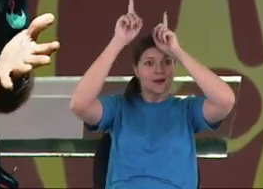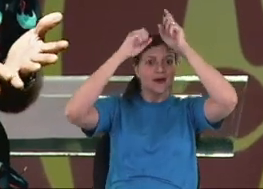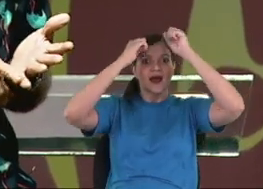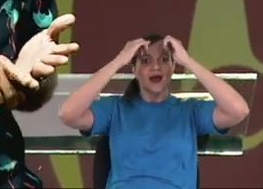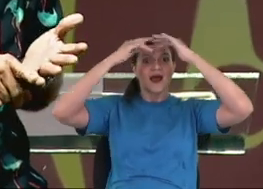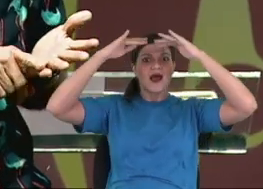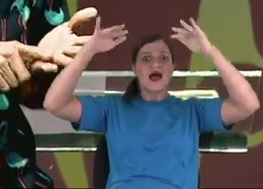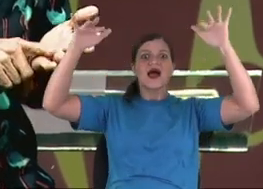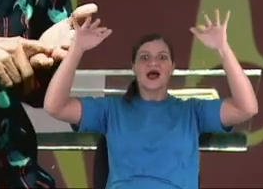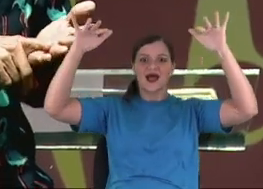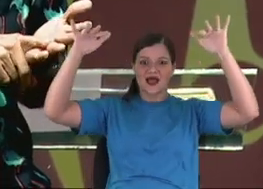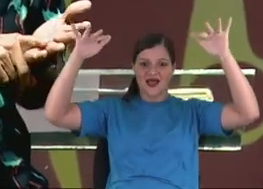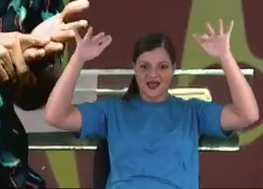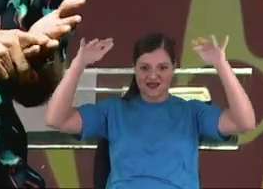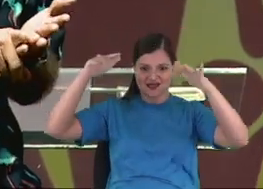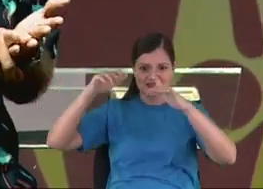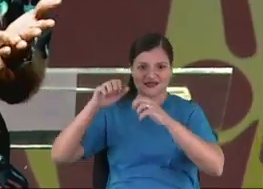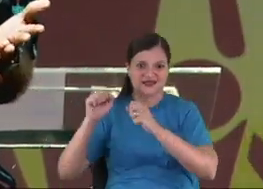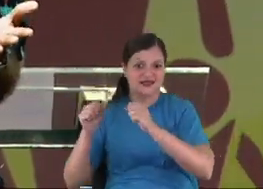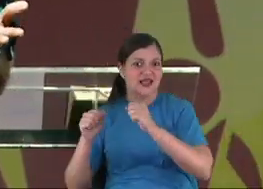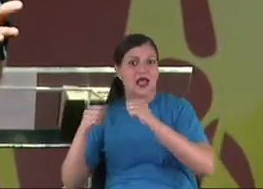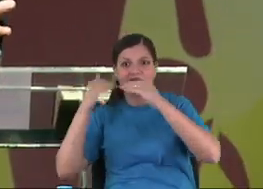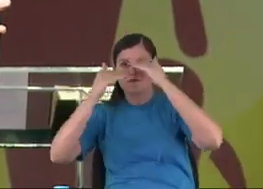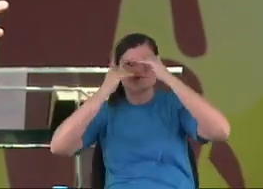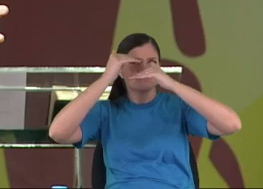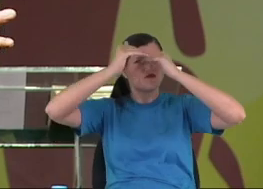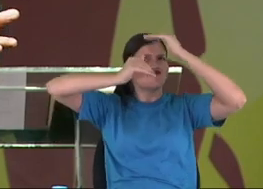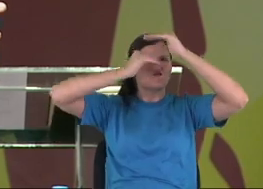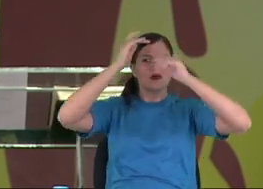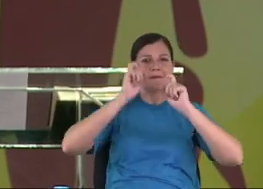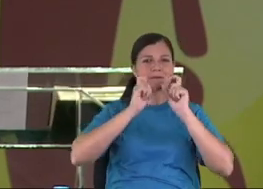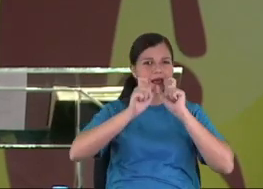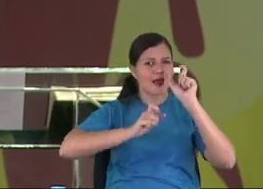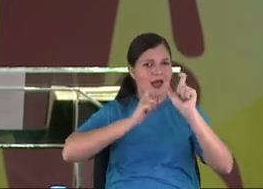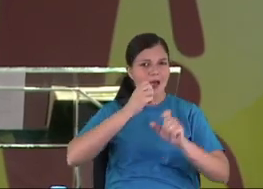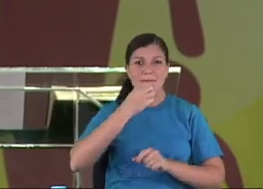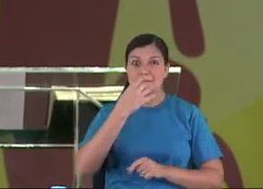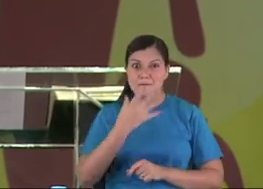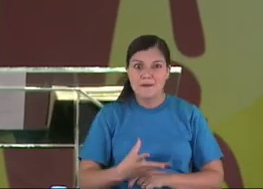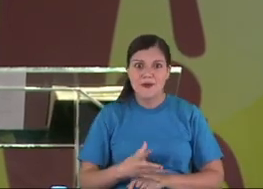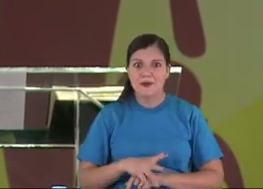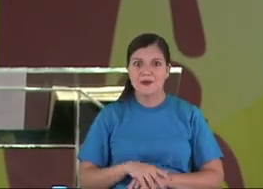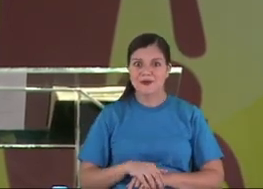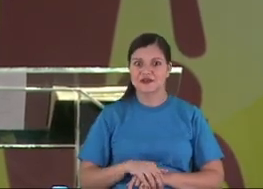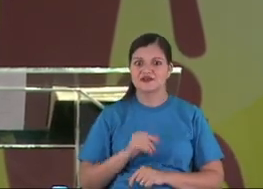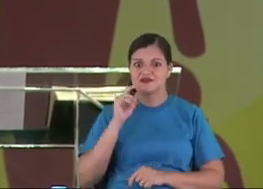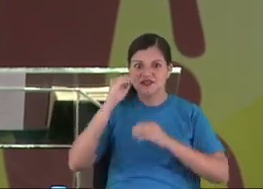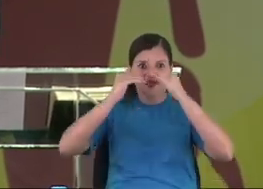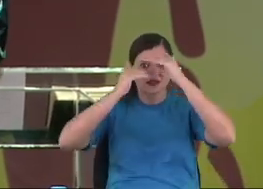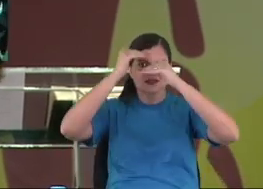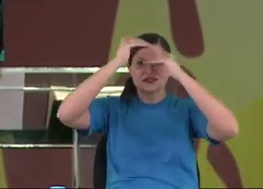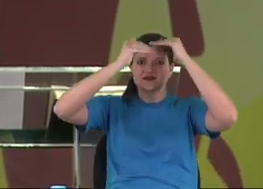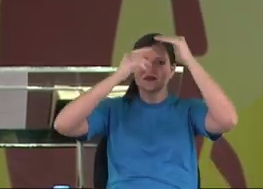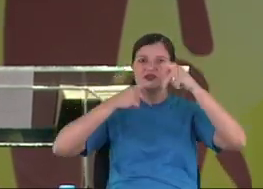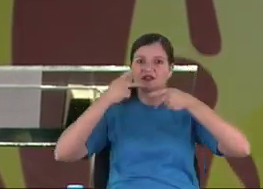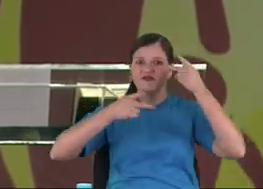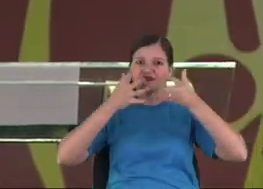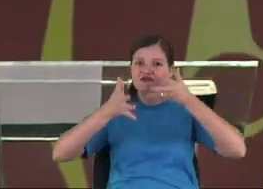está desenvolvendo gramática, você está desenvolvendo vocabulário, soletração, você está desenvolvendo a sua